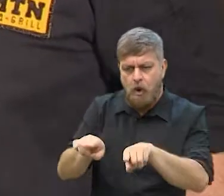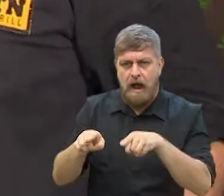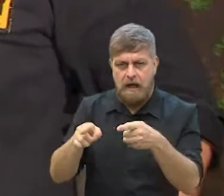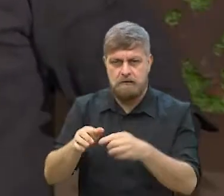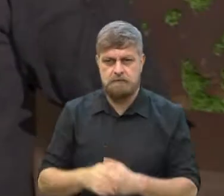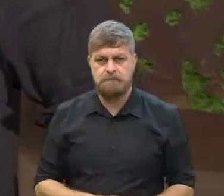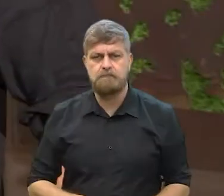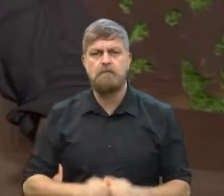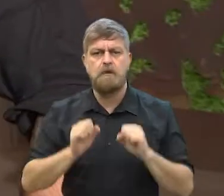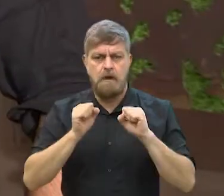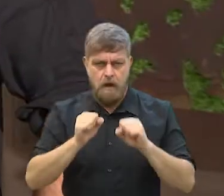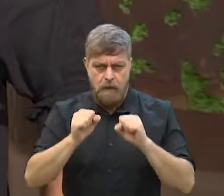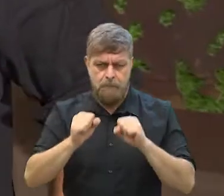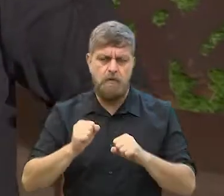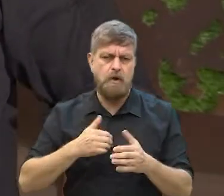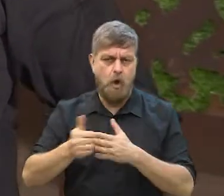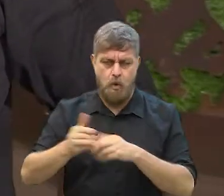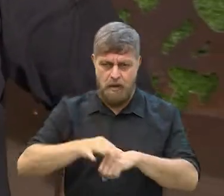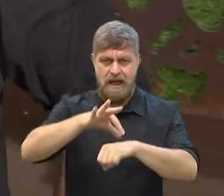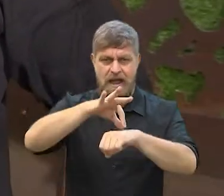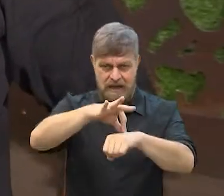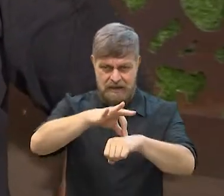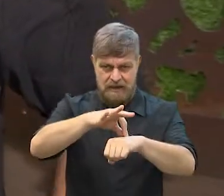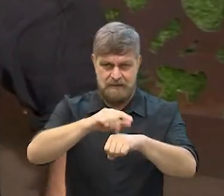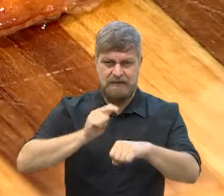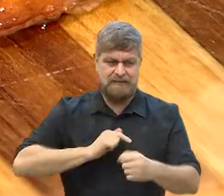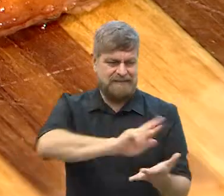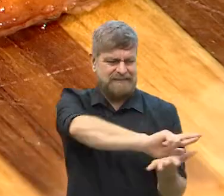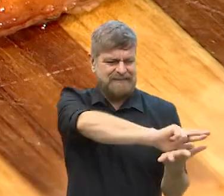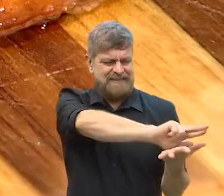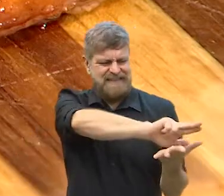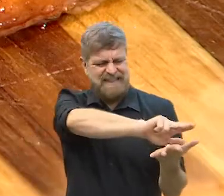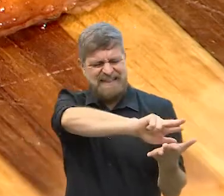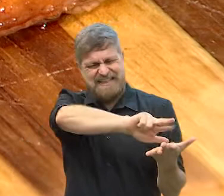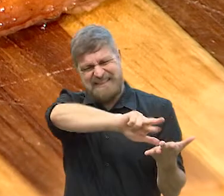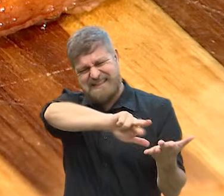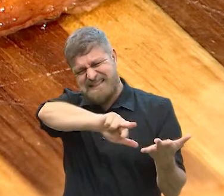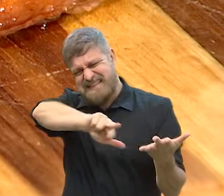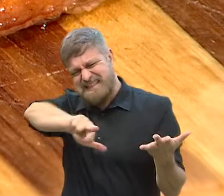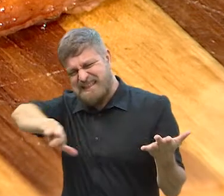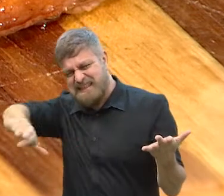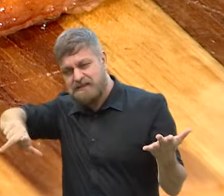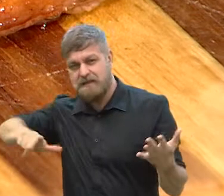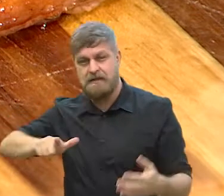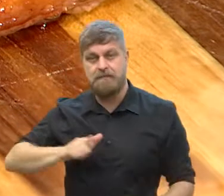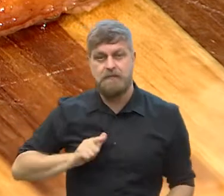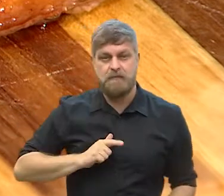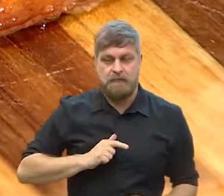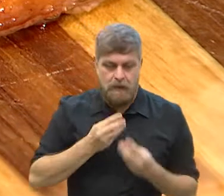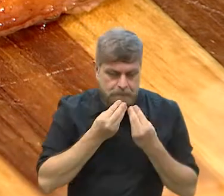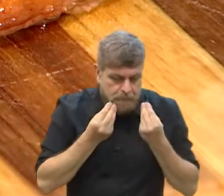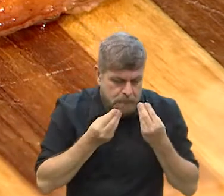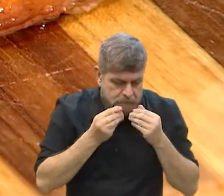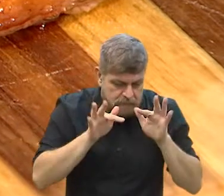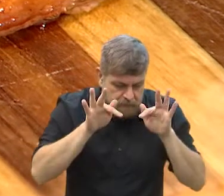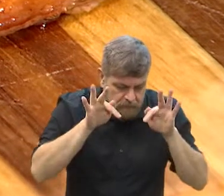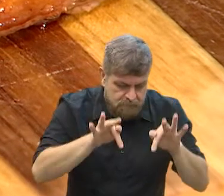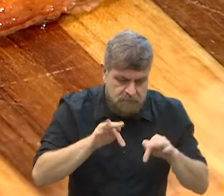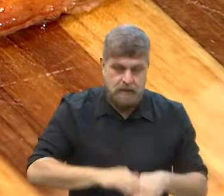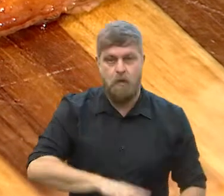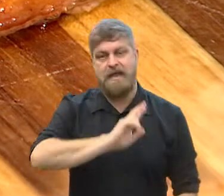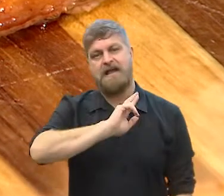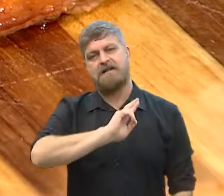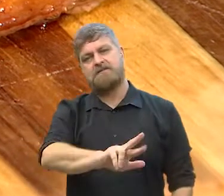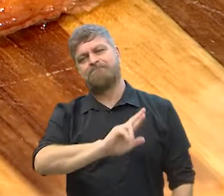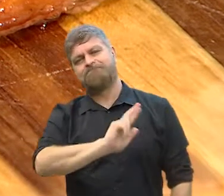Na verdade, ela pode. Todas as carnes, elas podem passar por diversos tipos de cocção. A diferença é no sabor final que tu vai conseguir extrair